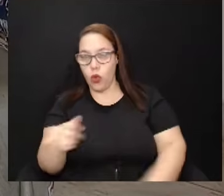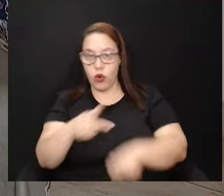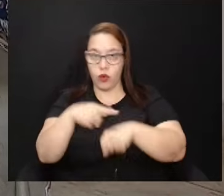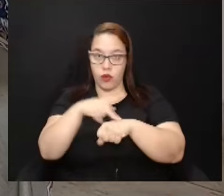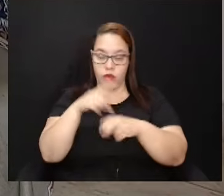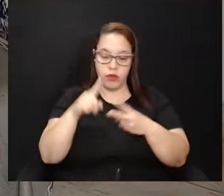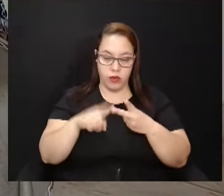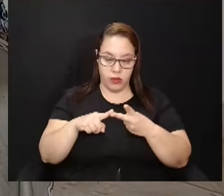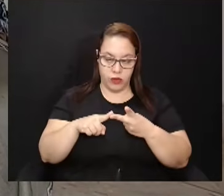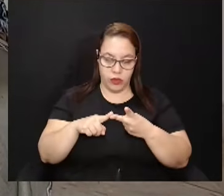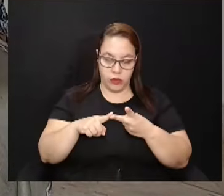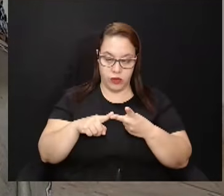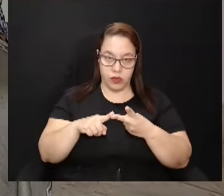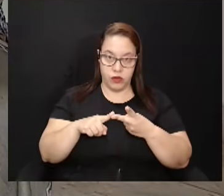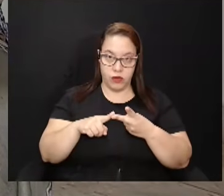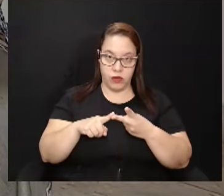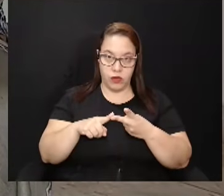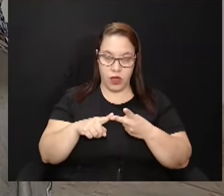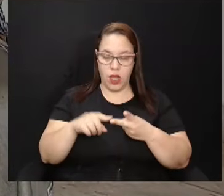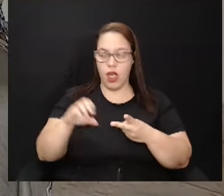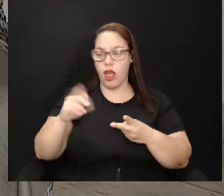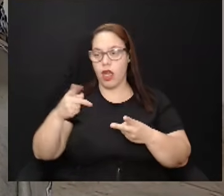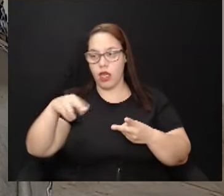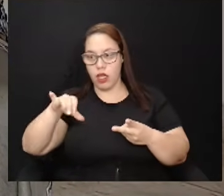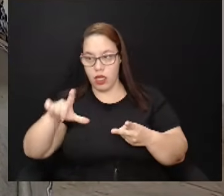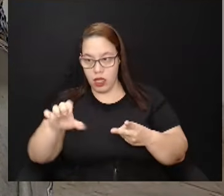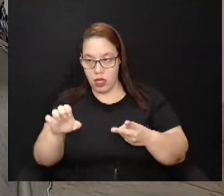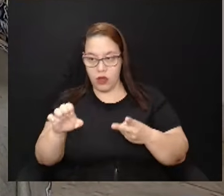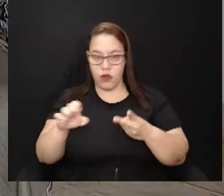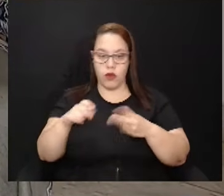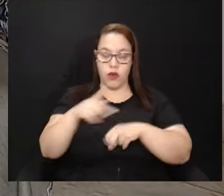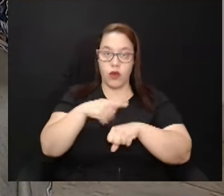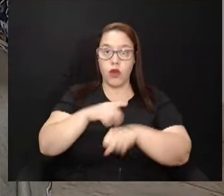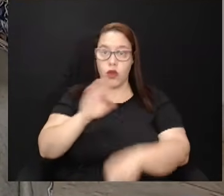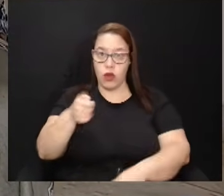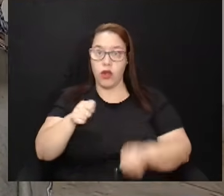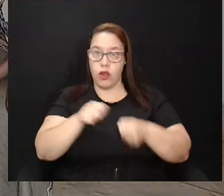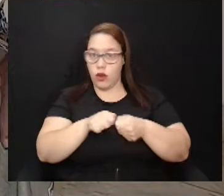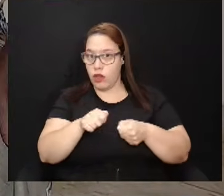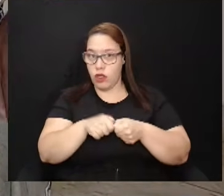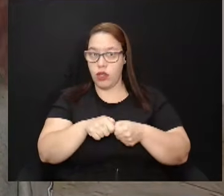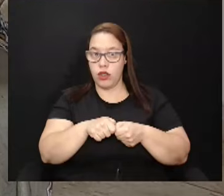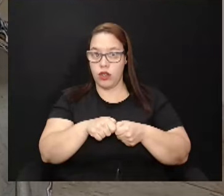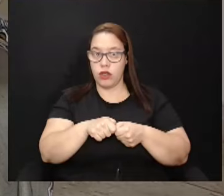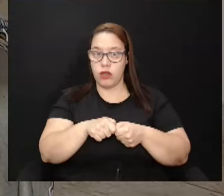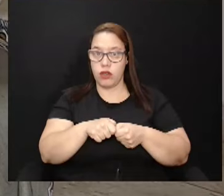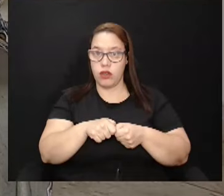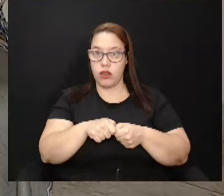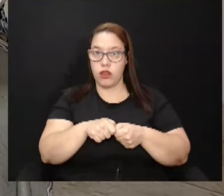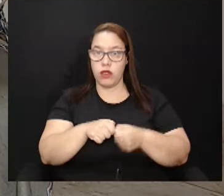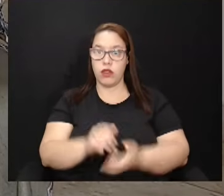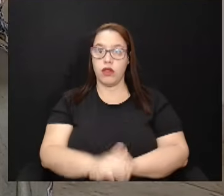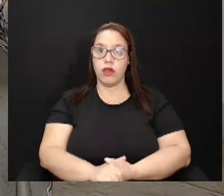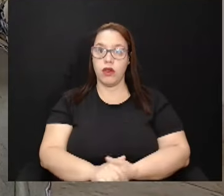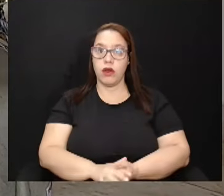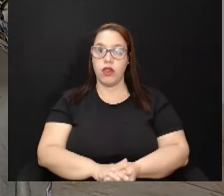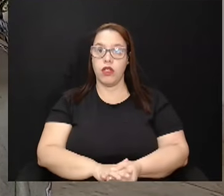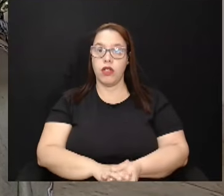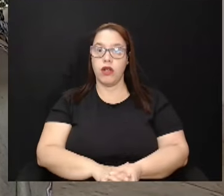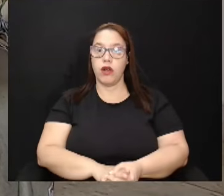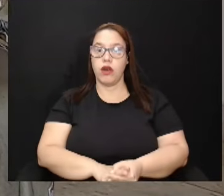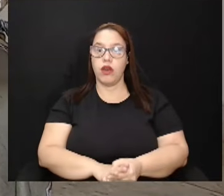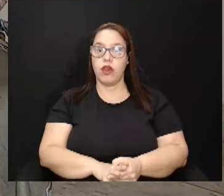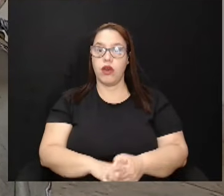do Chile me deu uma mão. Países que eu já tinha feito, já estamos no meio do caminho. E começa a me mandar reportagem.